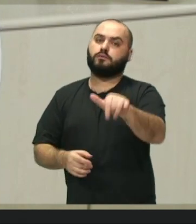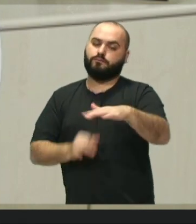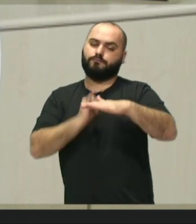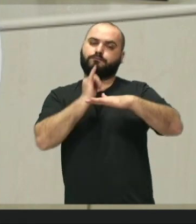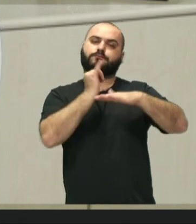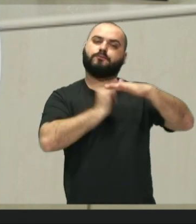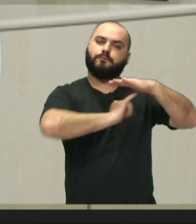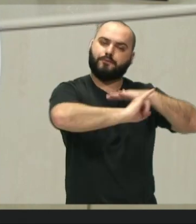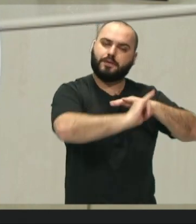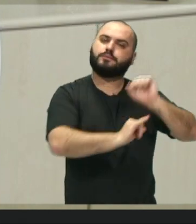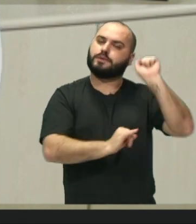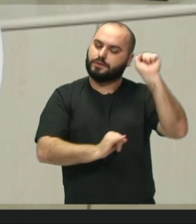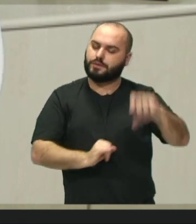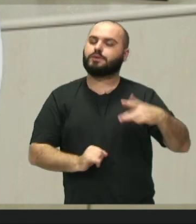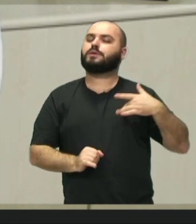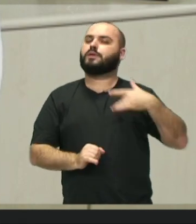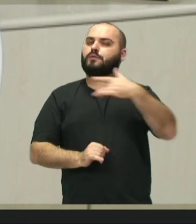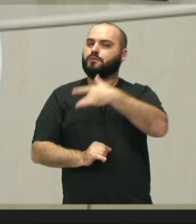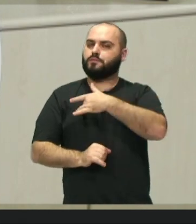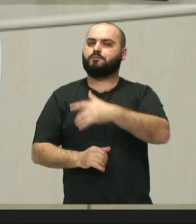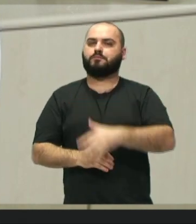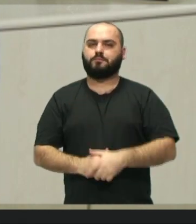de um investimento em saúde pública também.